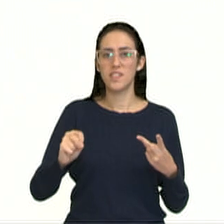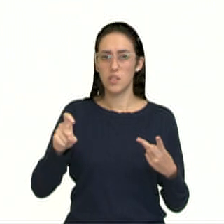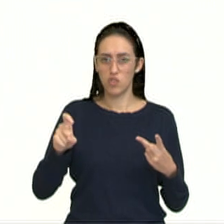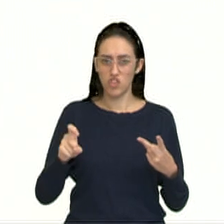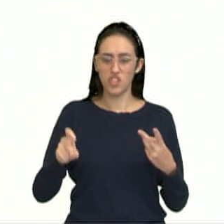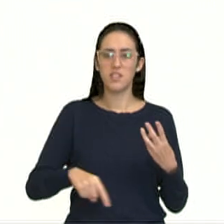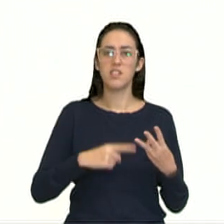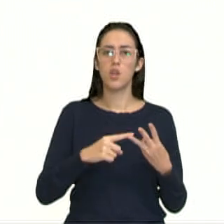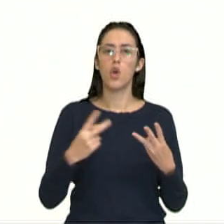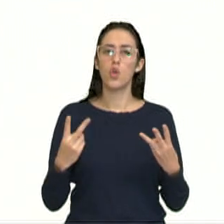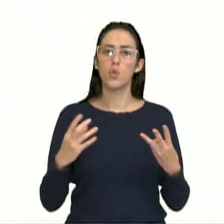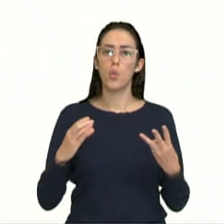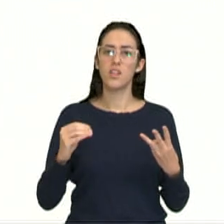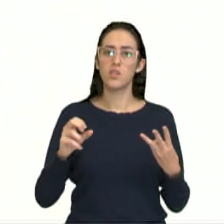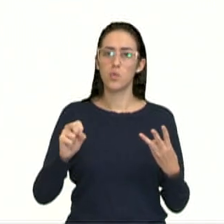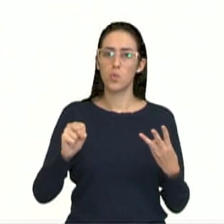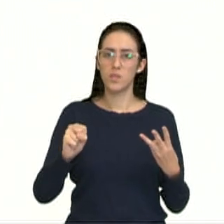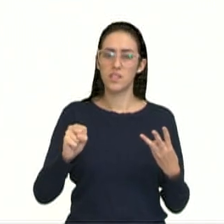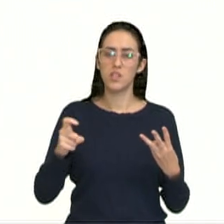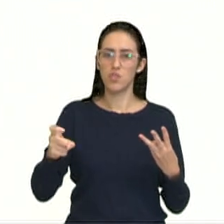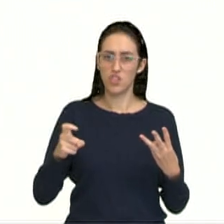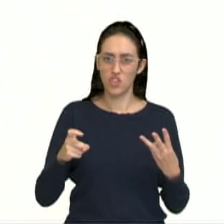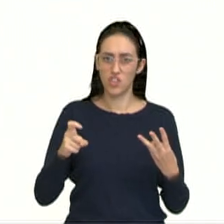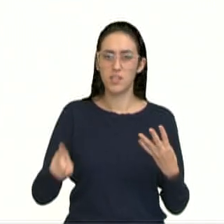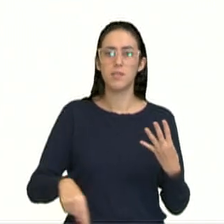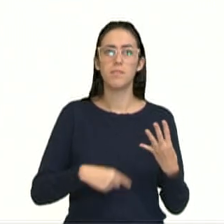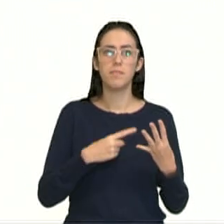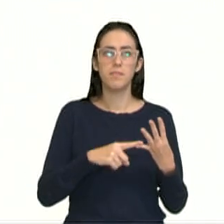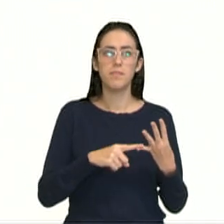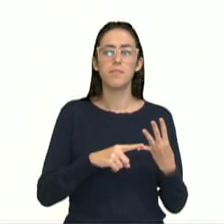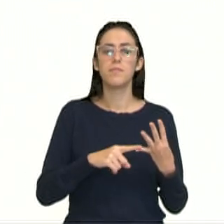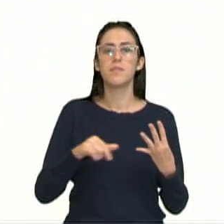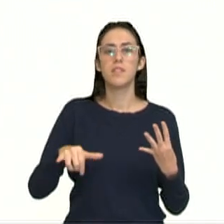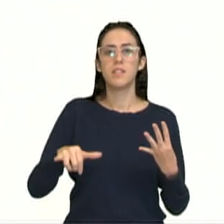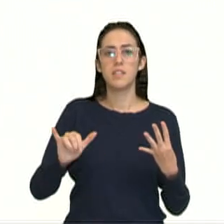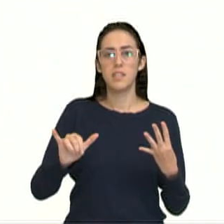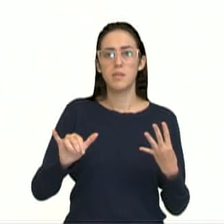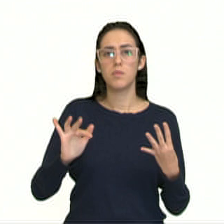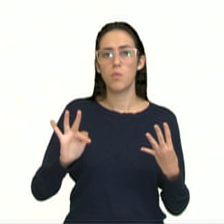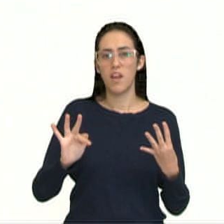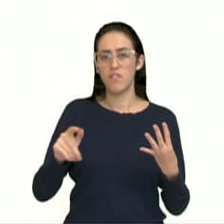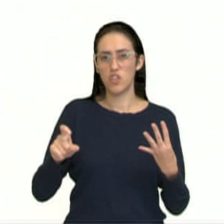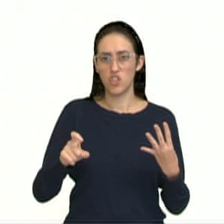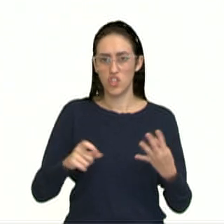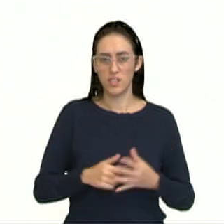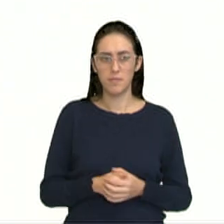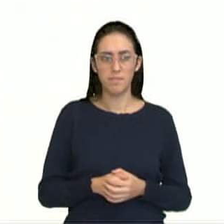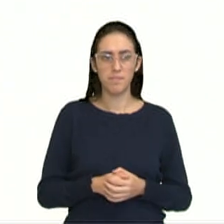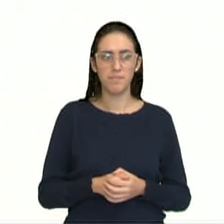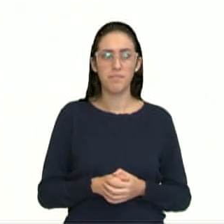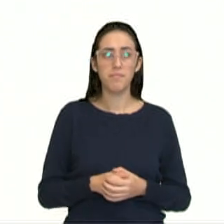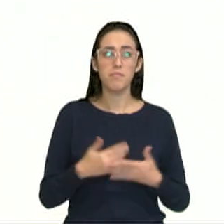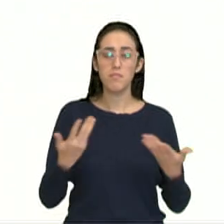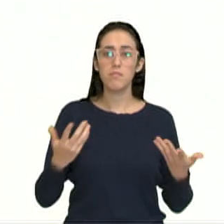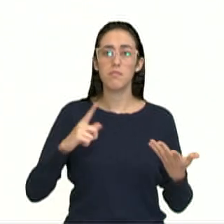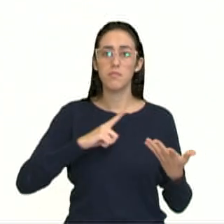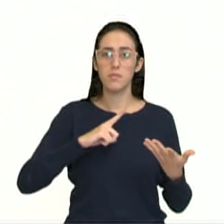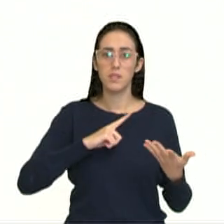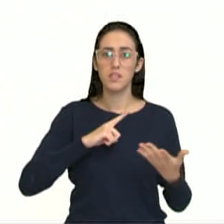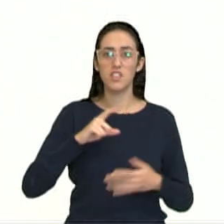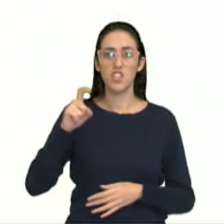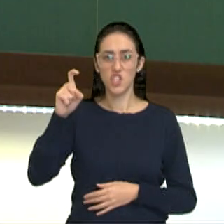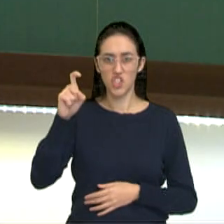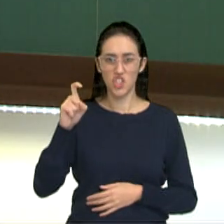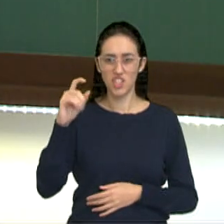2 cosseno de x é a minha função e o resultado dela será a minha imagem. Então, aqui no